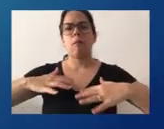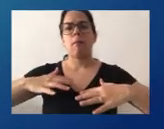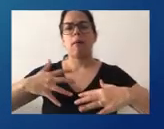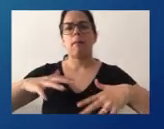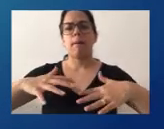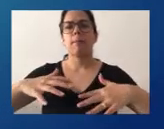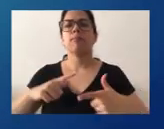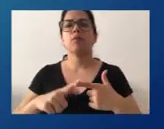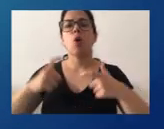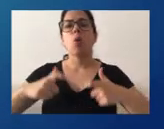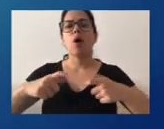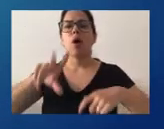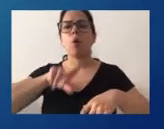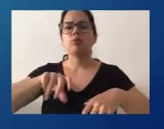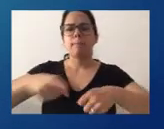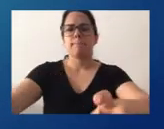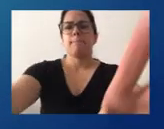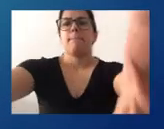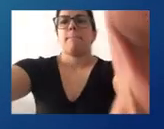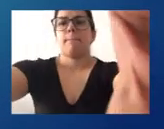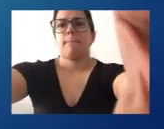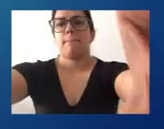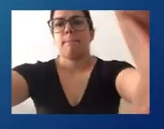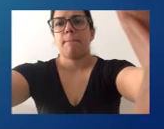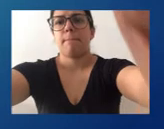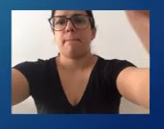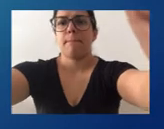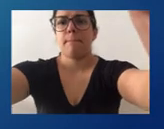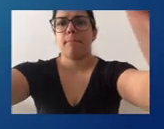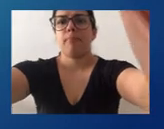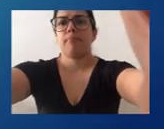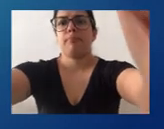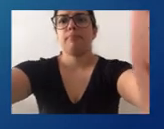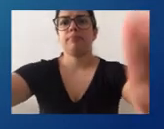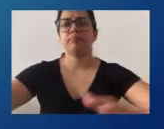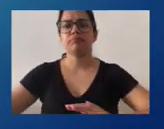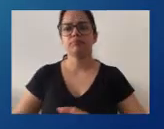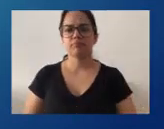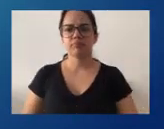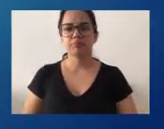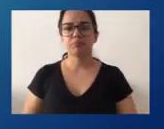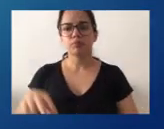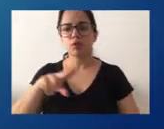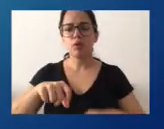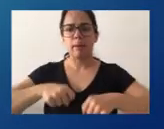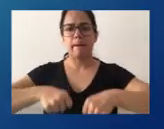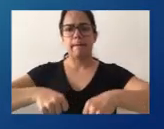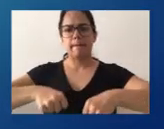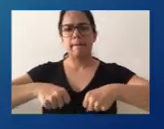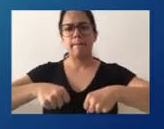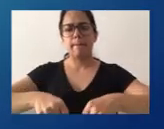são a manipulação desses equipamentos, como motosserras, britadeiras e furadeiras, né? Então, imagine uma pessoa que